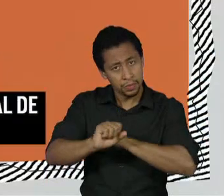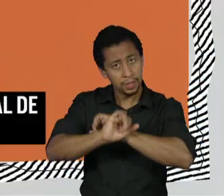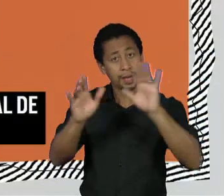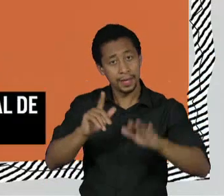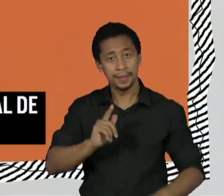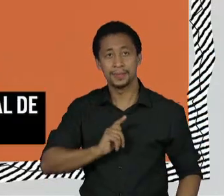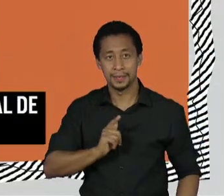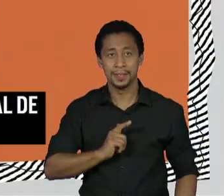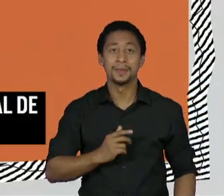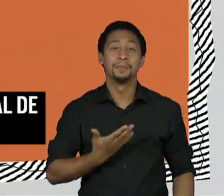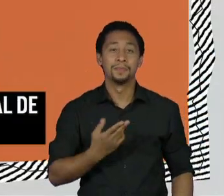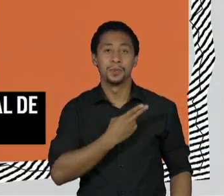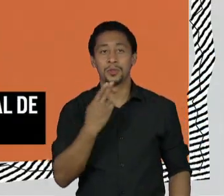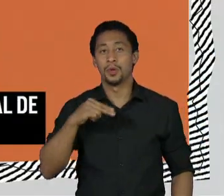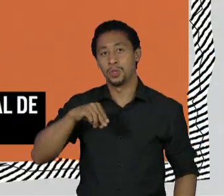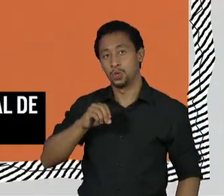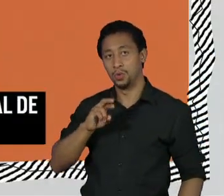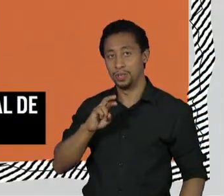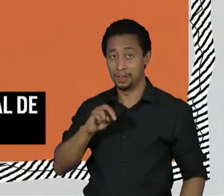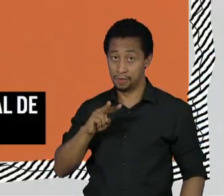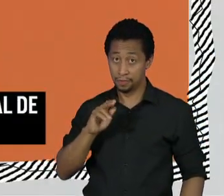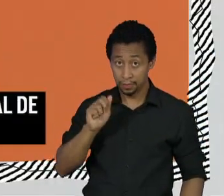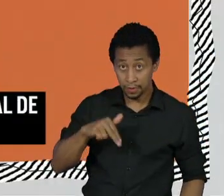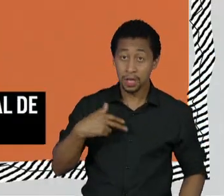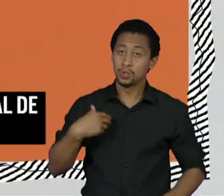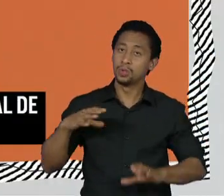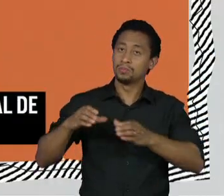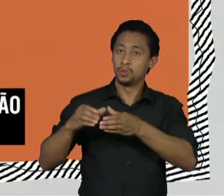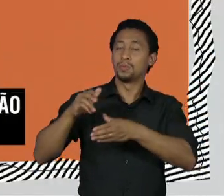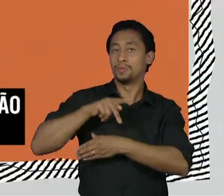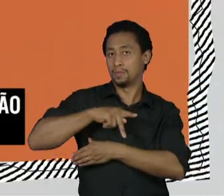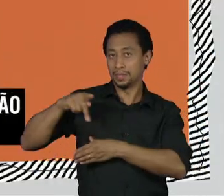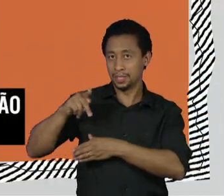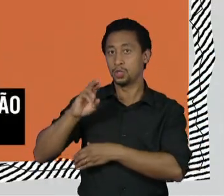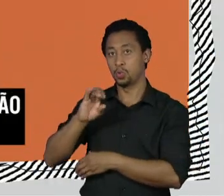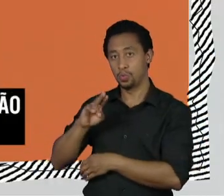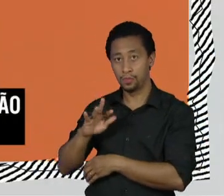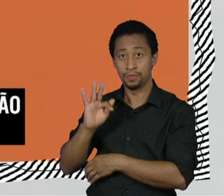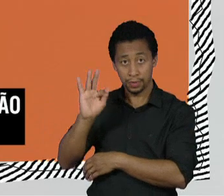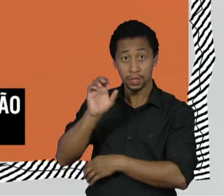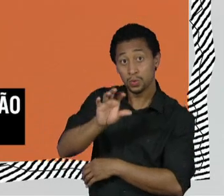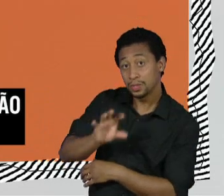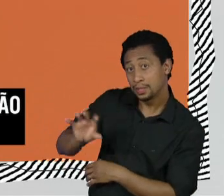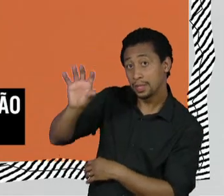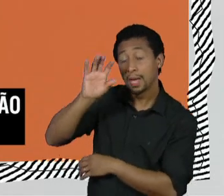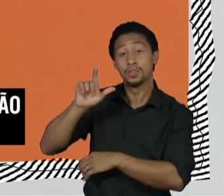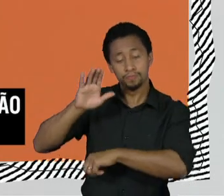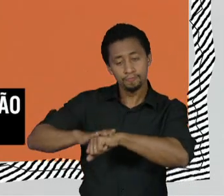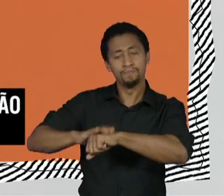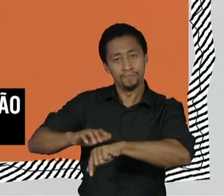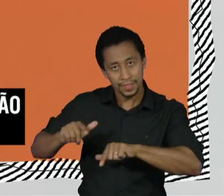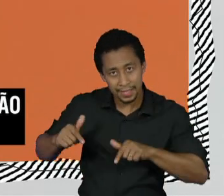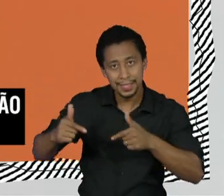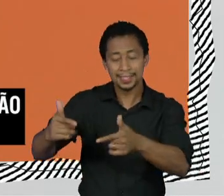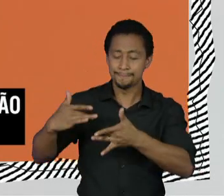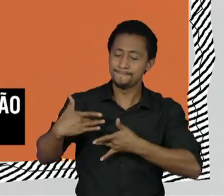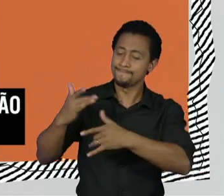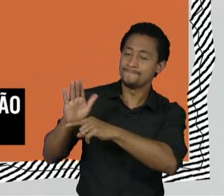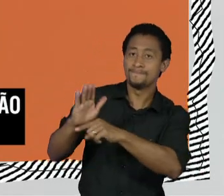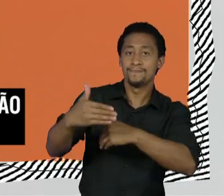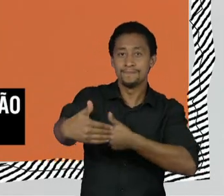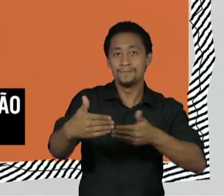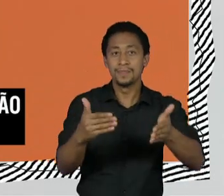sou a Norivan, presidente da CUFA Municipal de Corrente, extremo sul do estado. Estamos mais uma vez atuando em uma